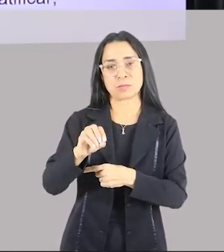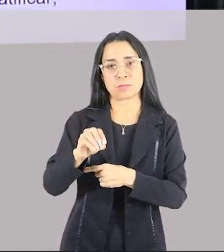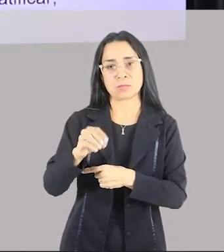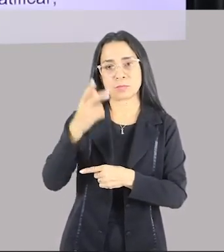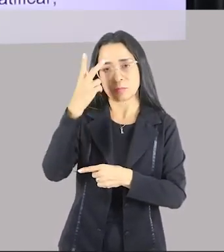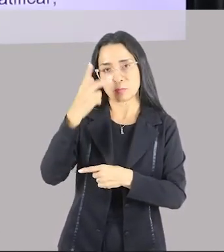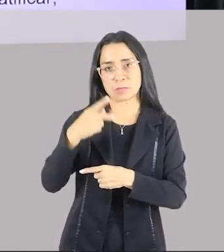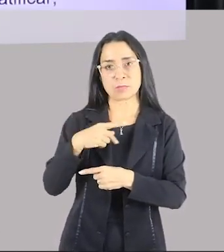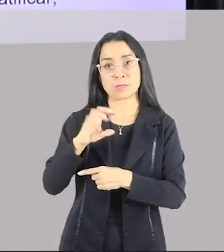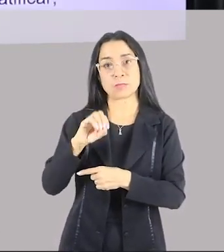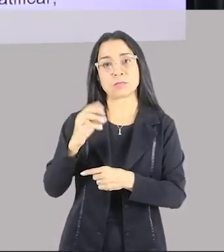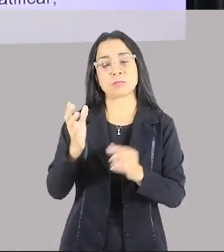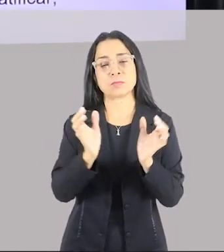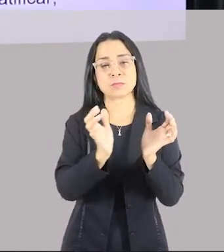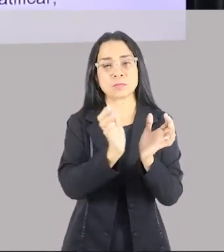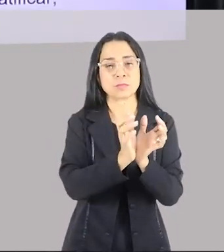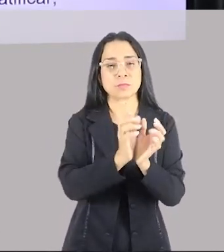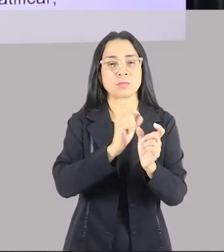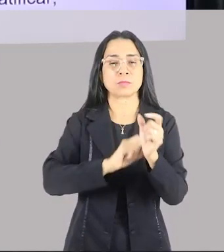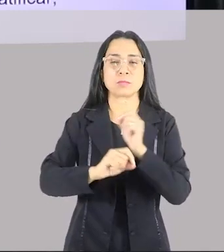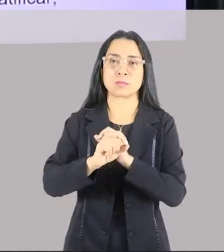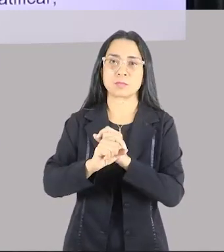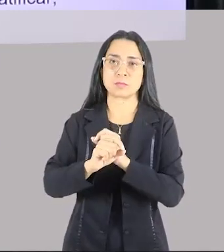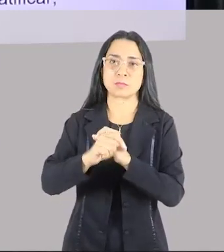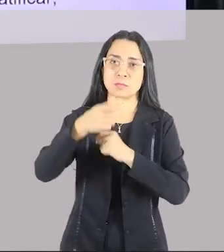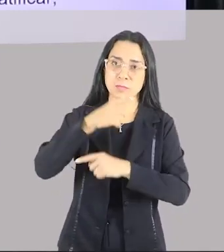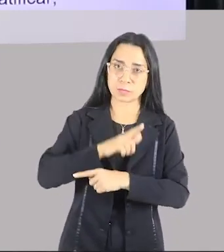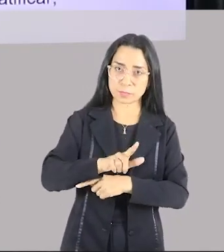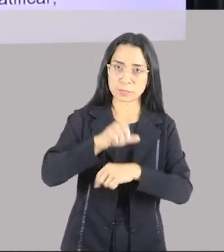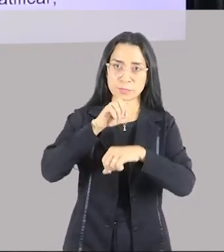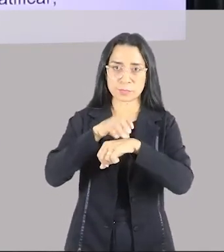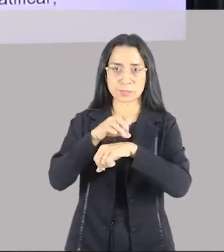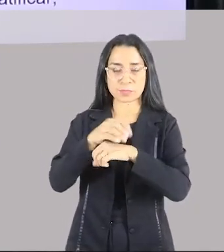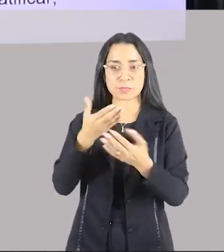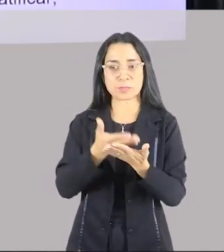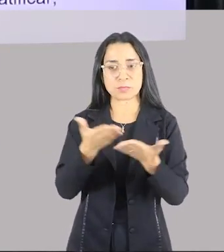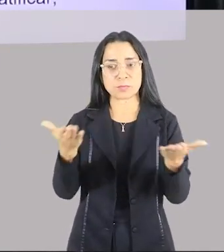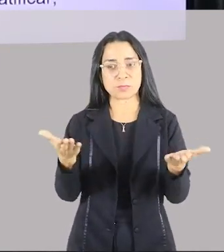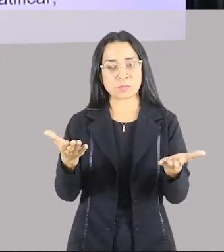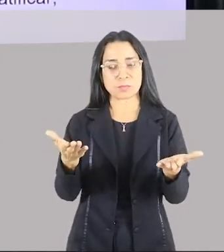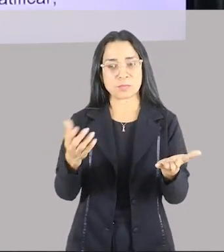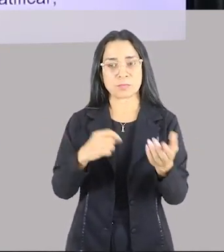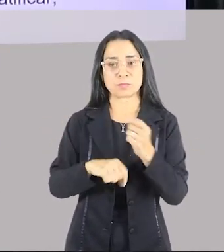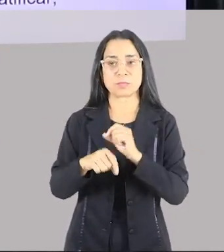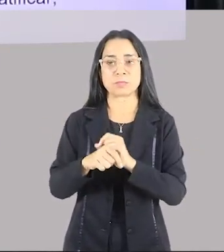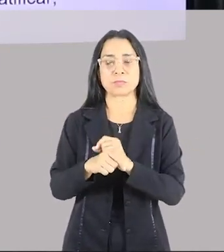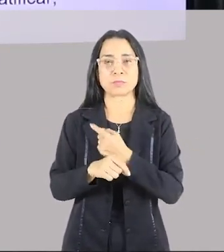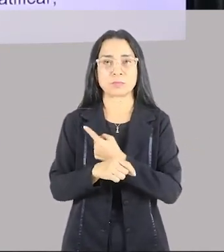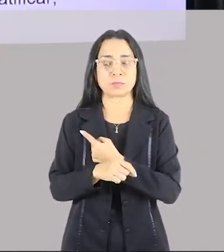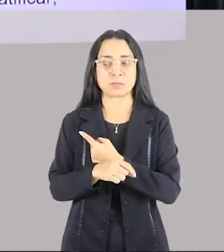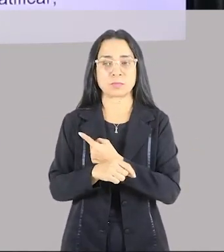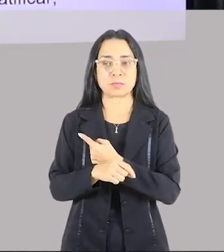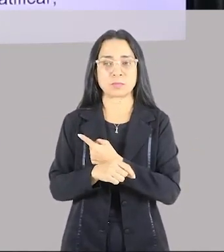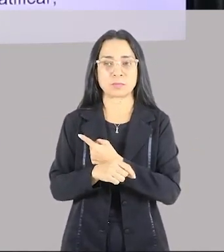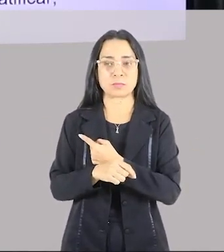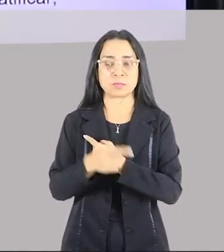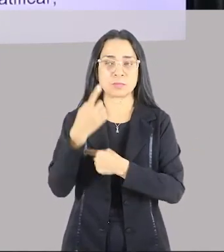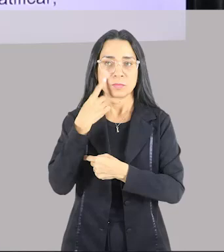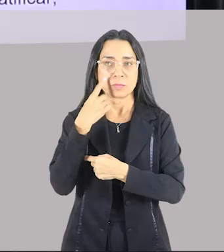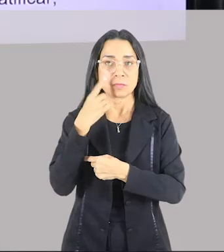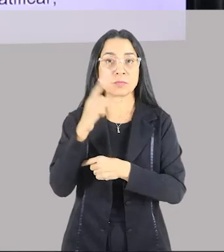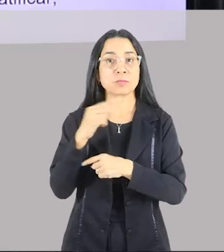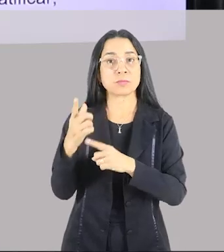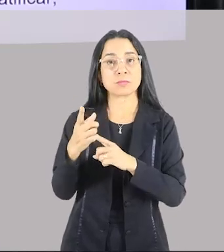um órgão colegiado. Ora, novamente, a dica que eu dei para vocês, formação de vontade, classificação, eu vou olhar